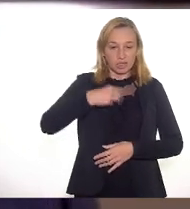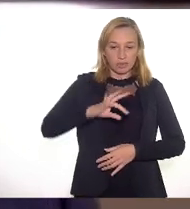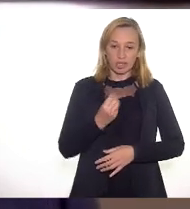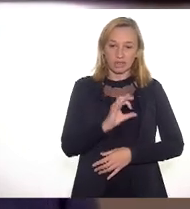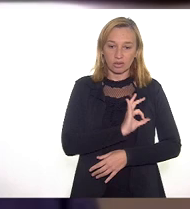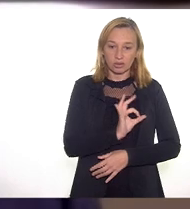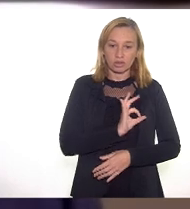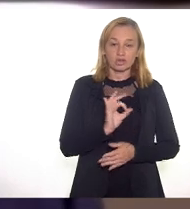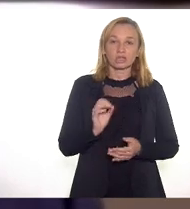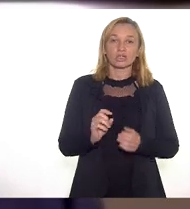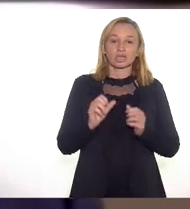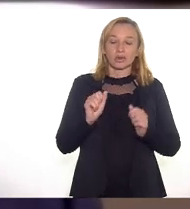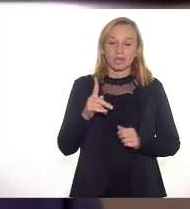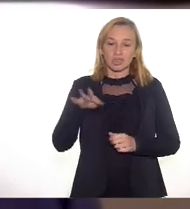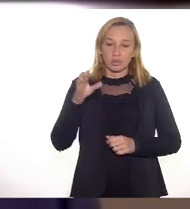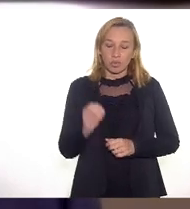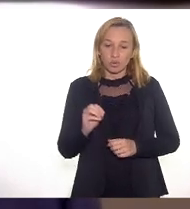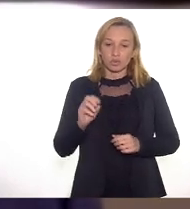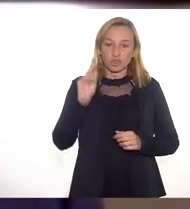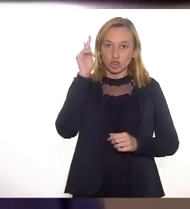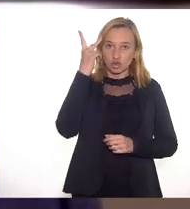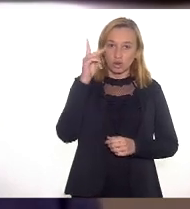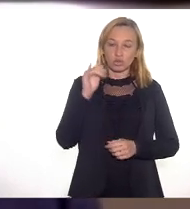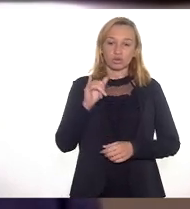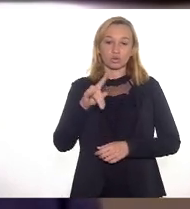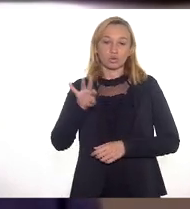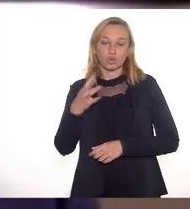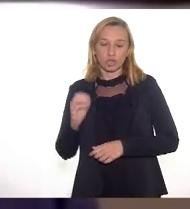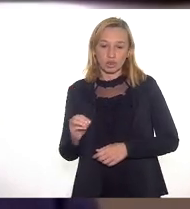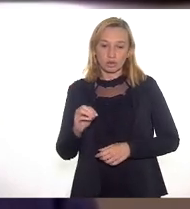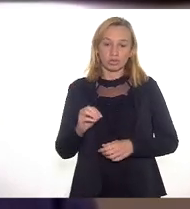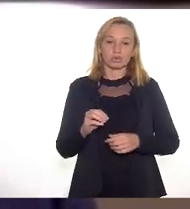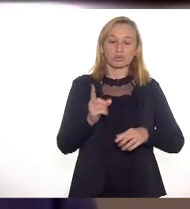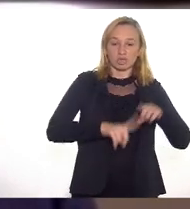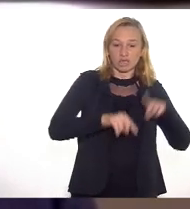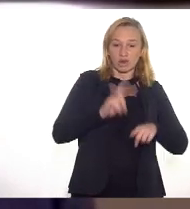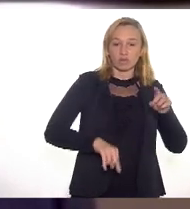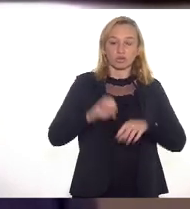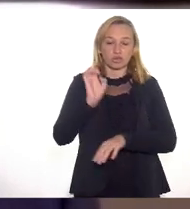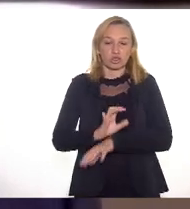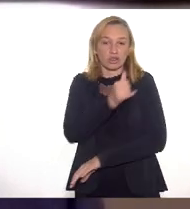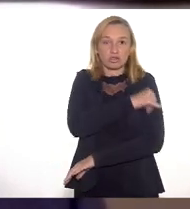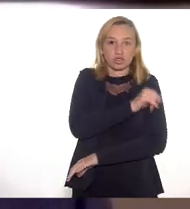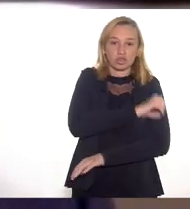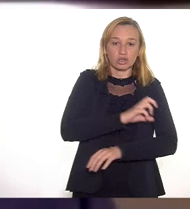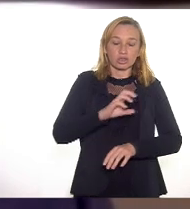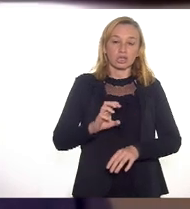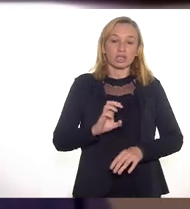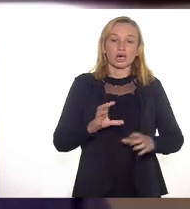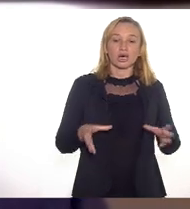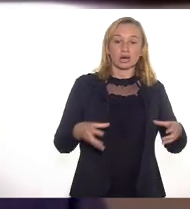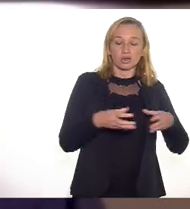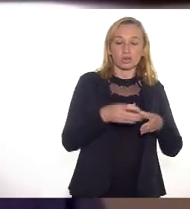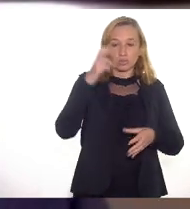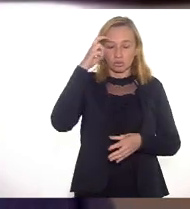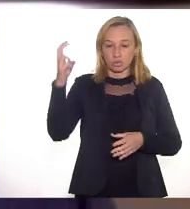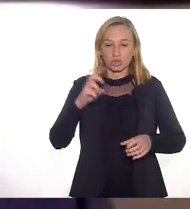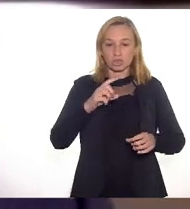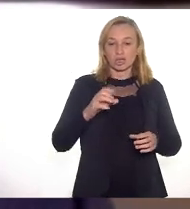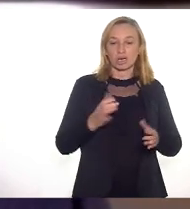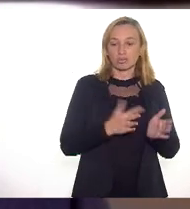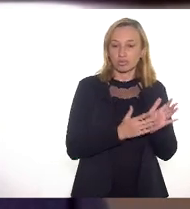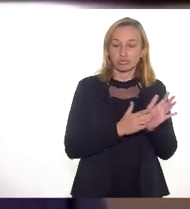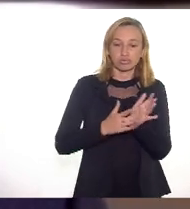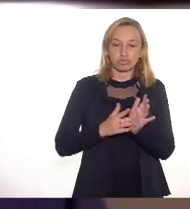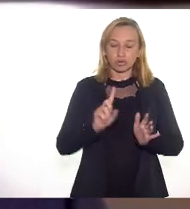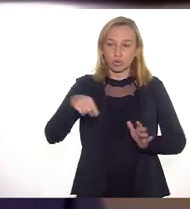que declara patrimônio histórico e cultural imaterial do Estado do Rio de Janeiro, a cultura das rodas de samba e das outras providências.